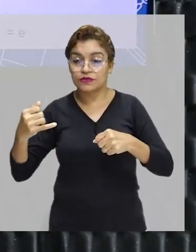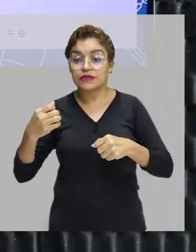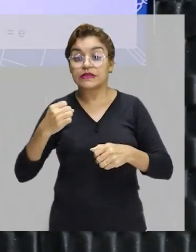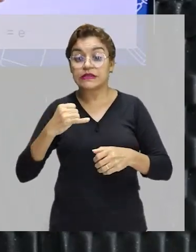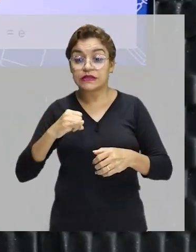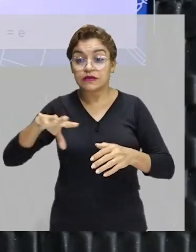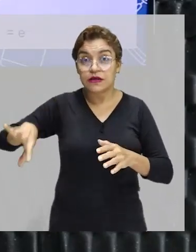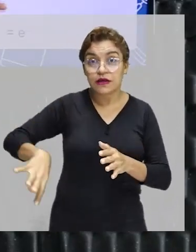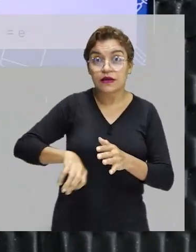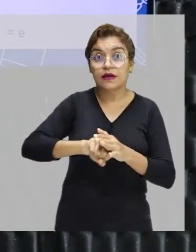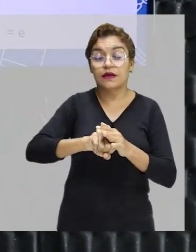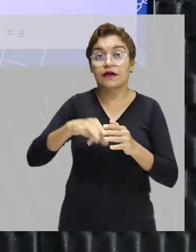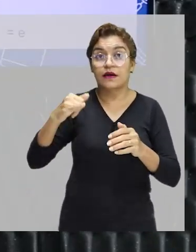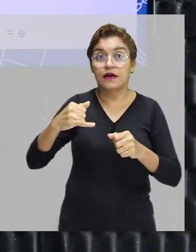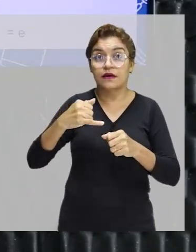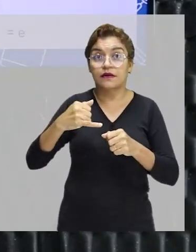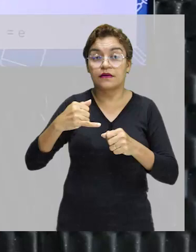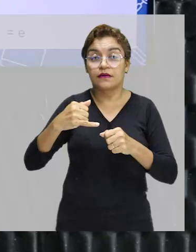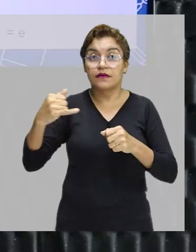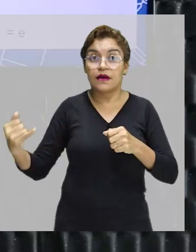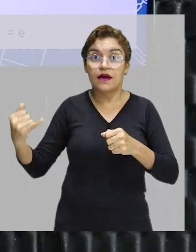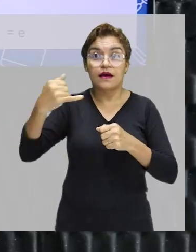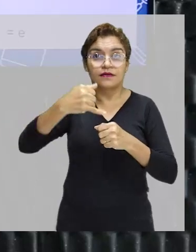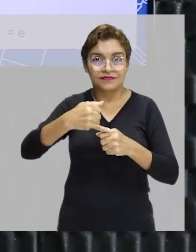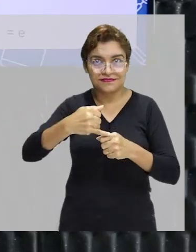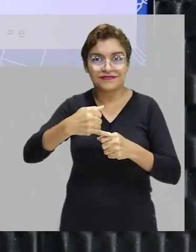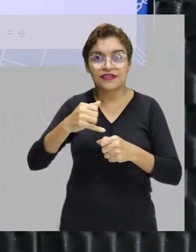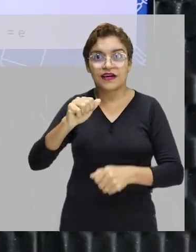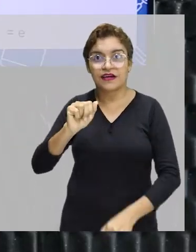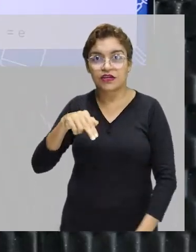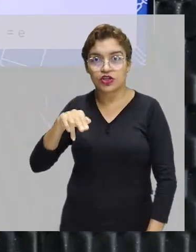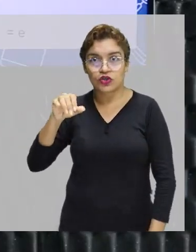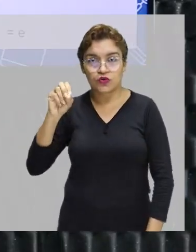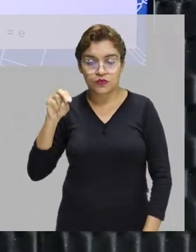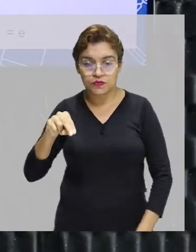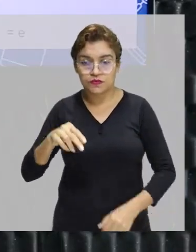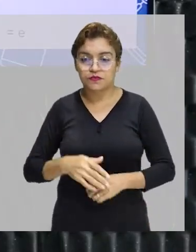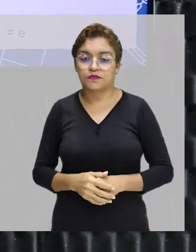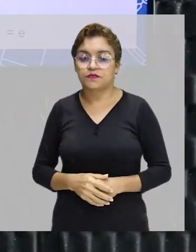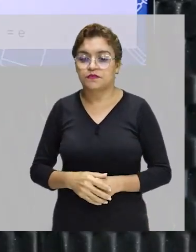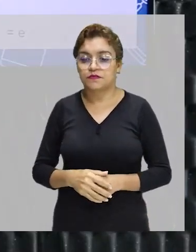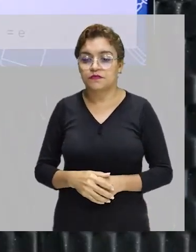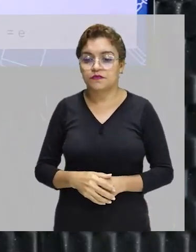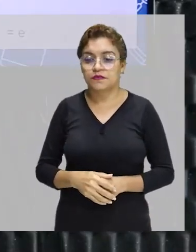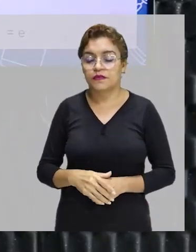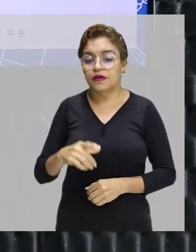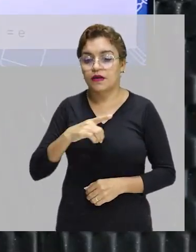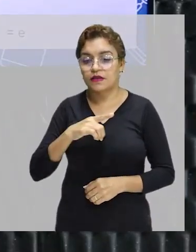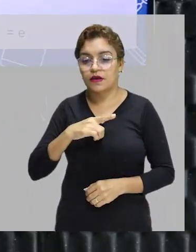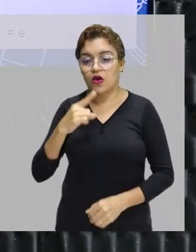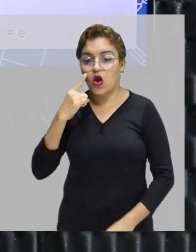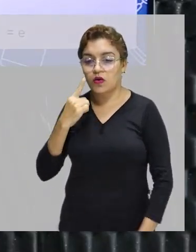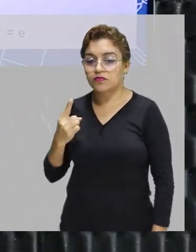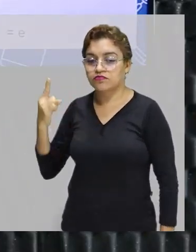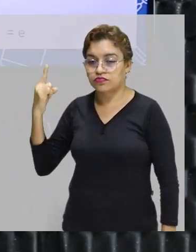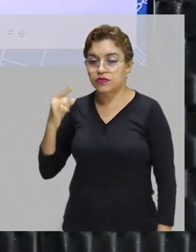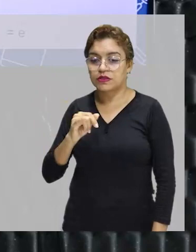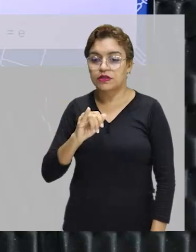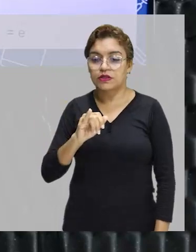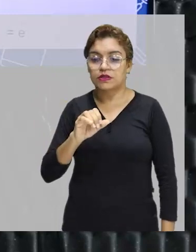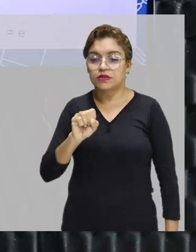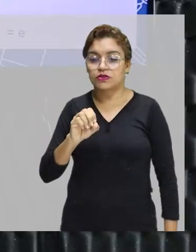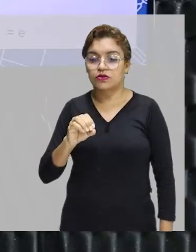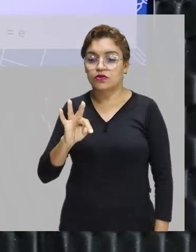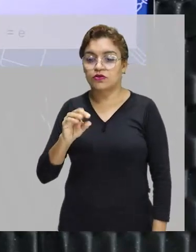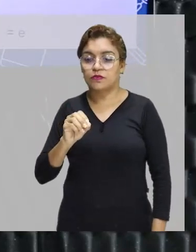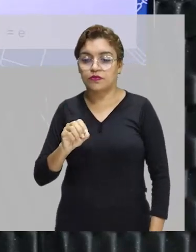ganha elétrons, ele se torna um ânion, ok? Isótopos são os elementos que apresentam o mesmo número